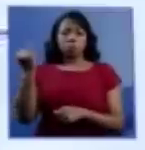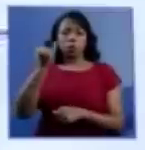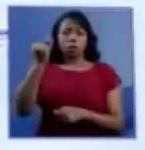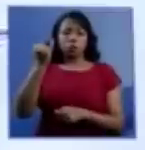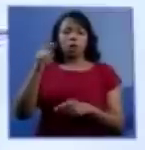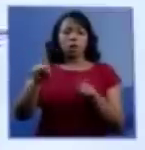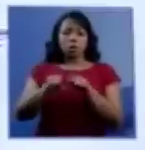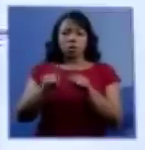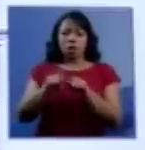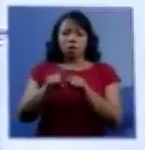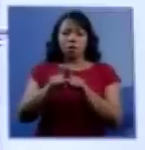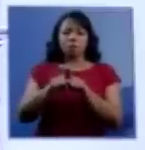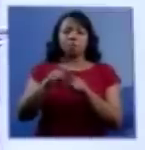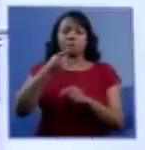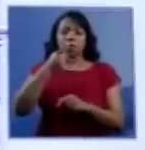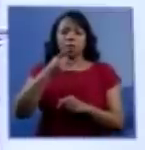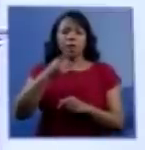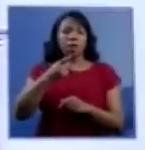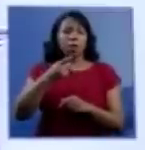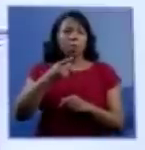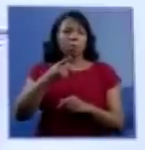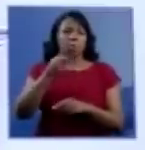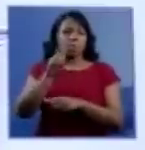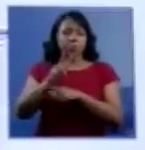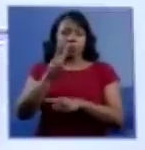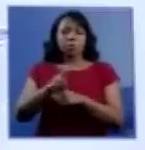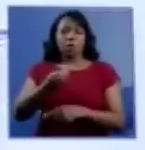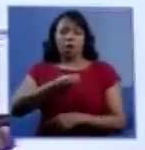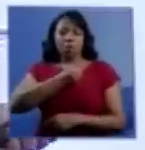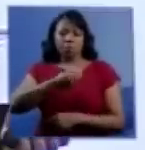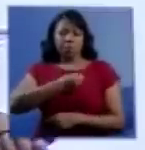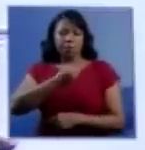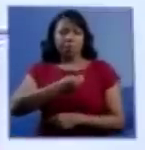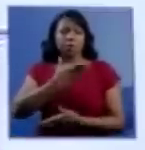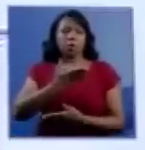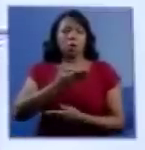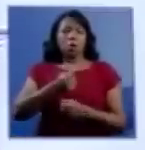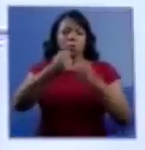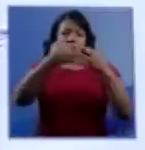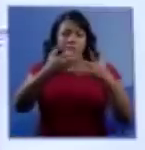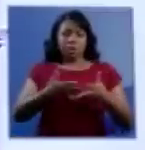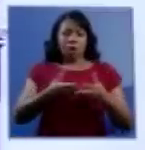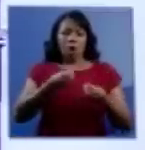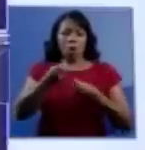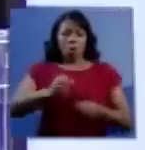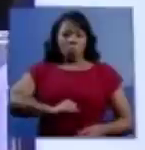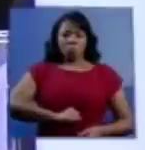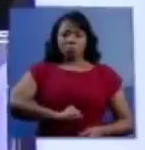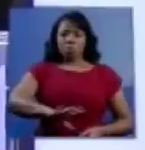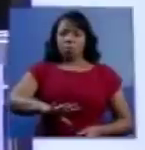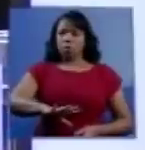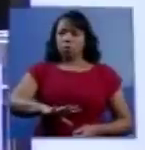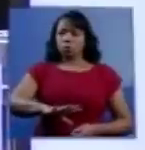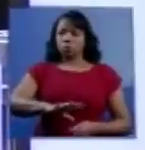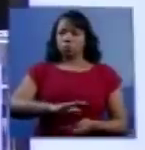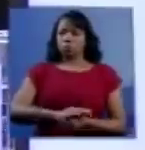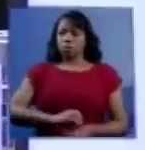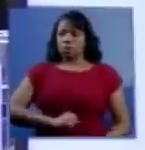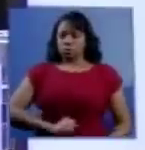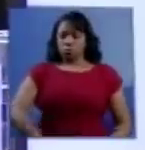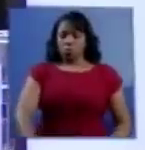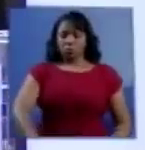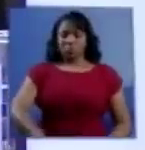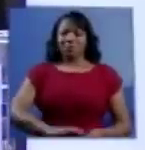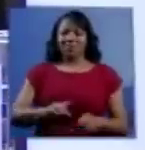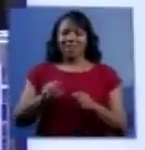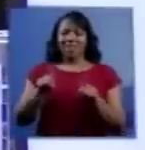Defensores da vida nos últimos tempos assim define o aborto e a favor dessa